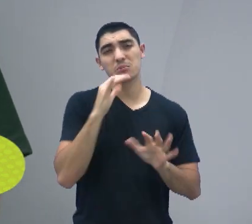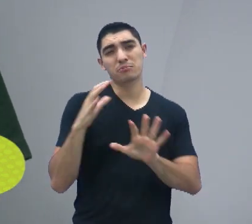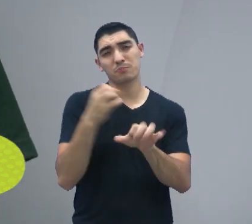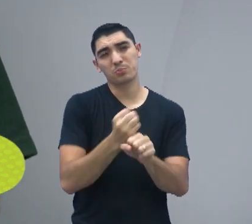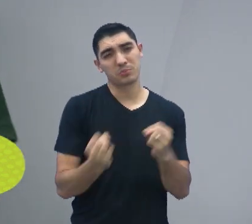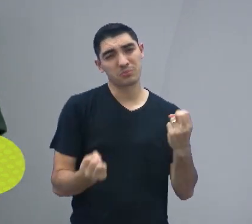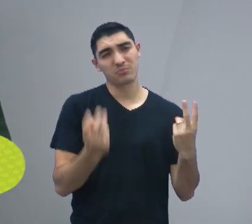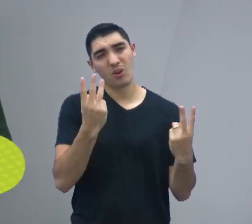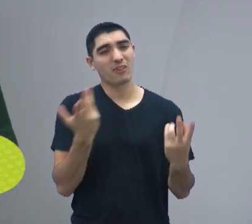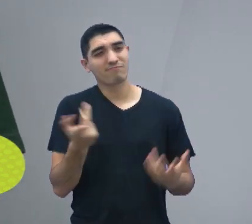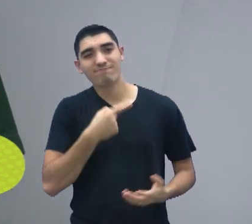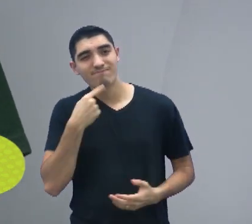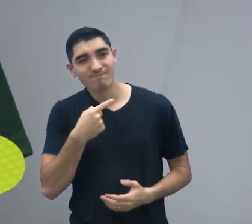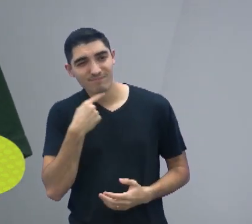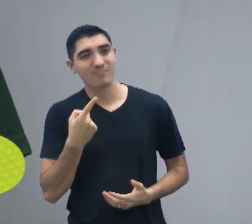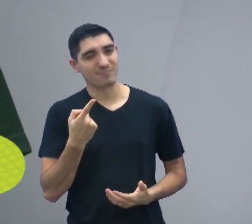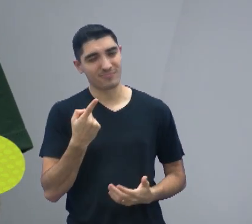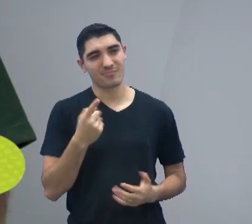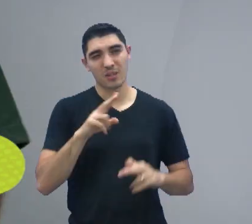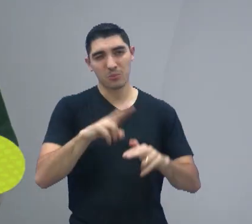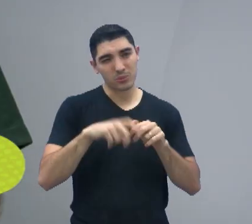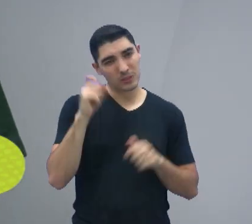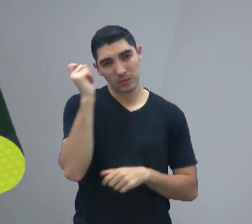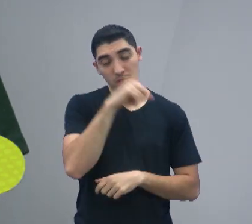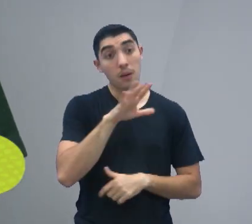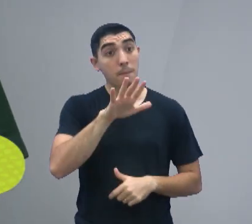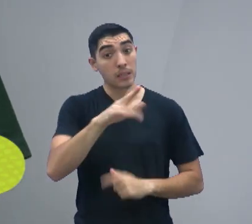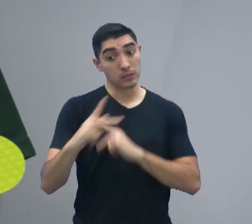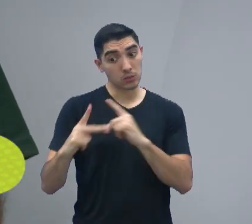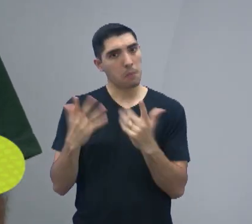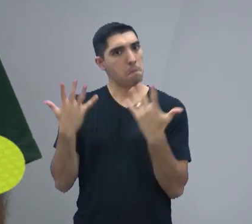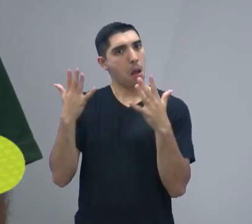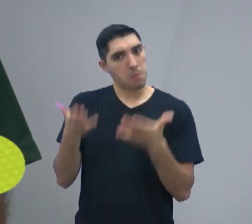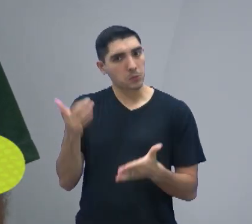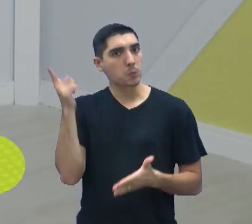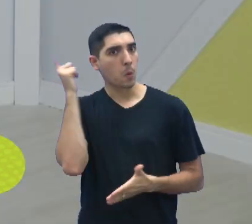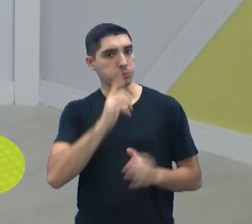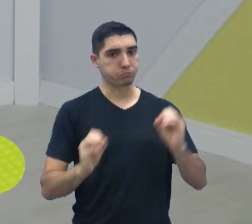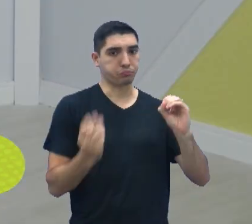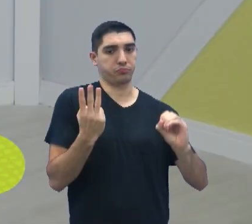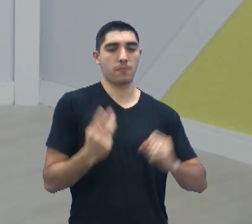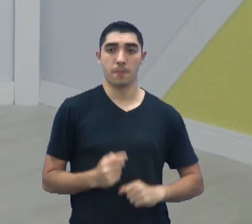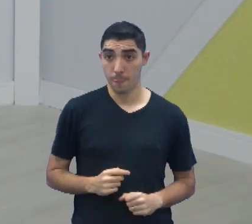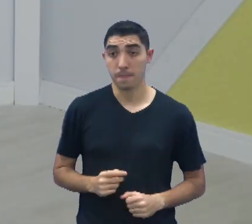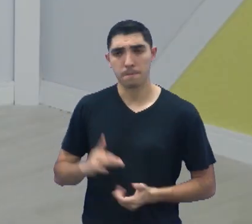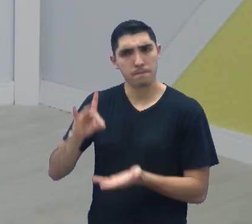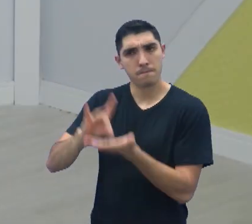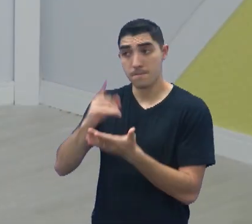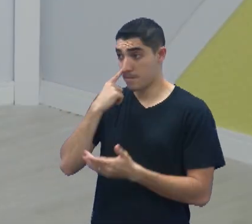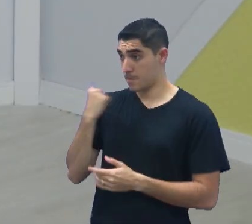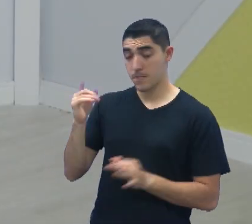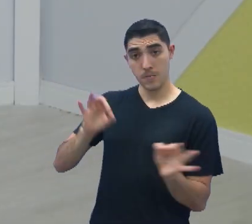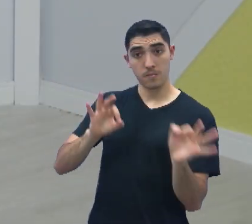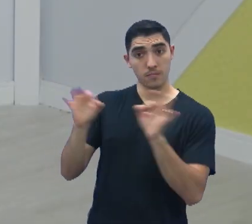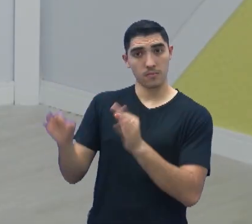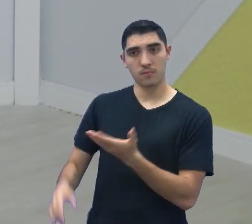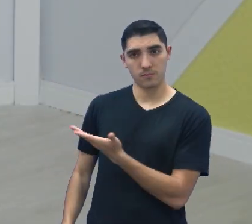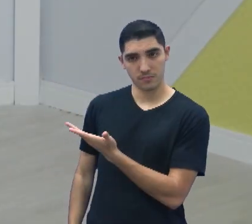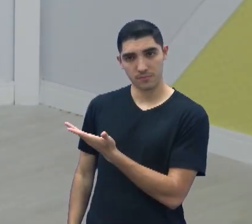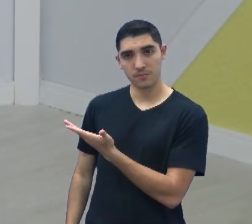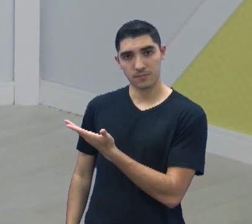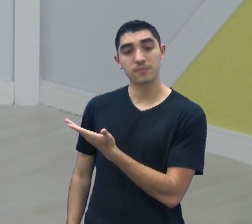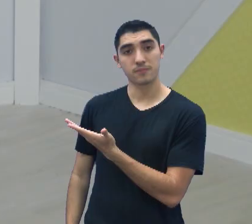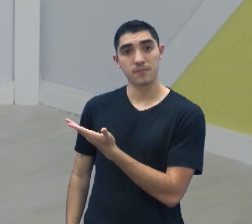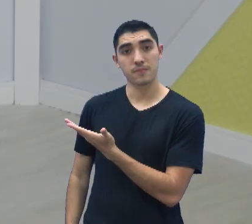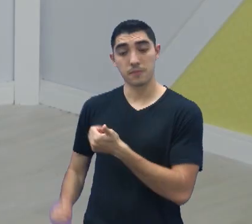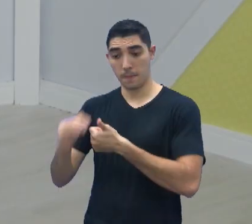de classificação, isso daí já fez a diferença. São José tem que continuar nessa pegada agora firme e forte, Vero. Muito bem. Matheus, coloca pra gente a classificação do vôlei, porque